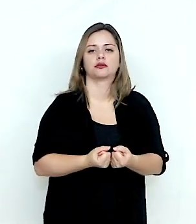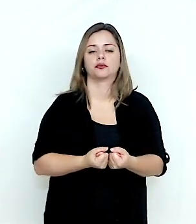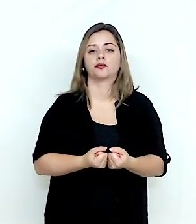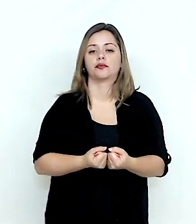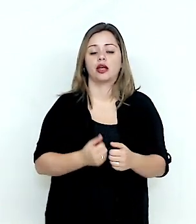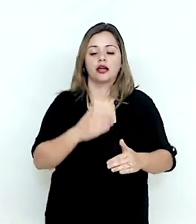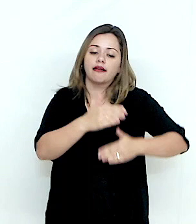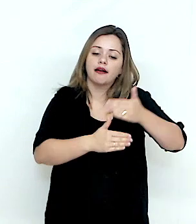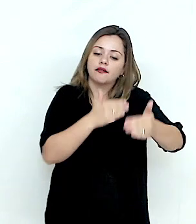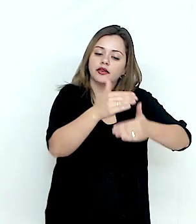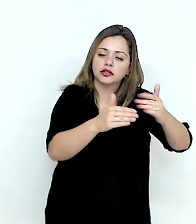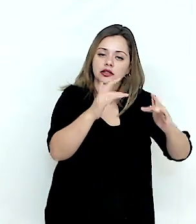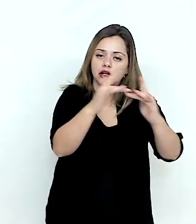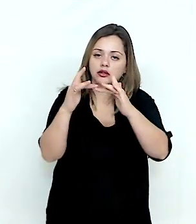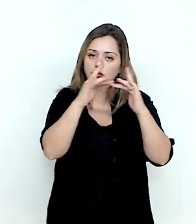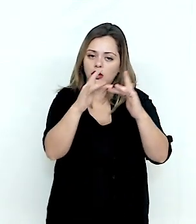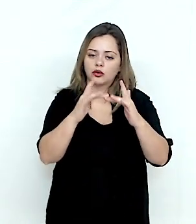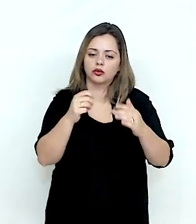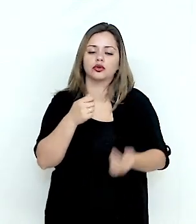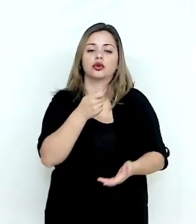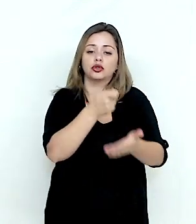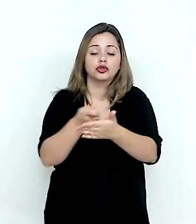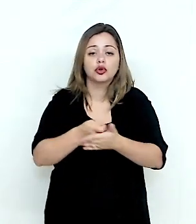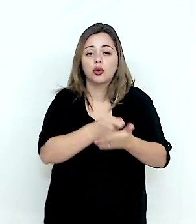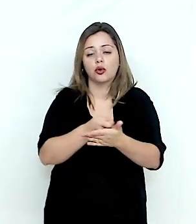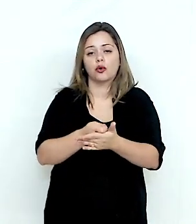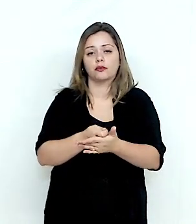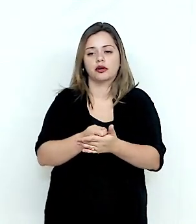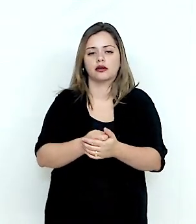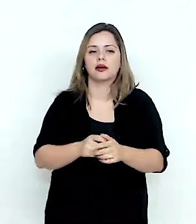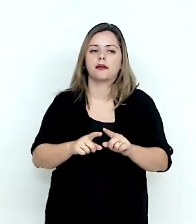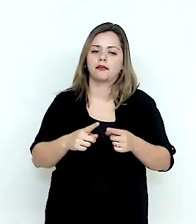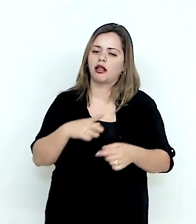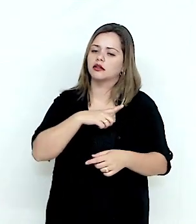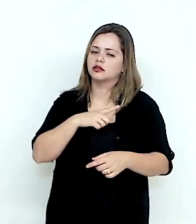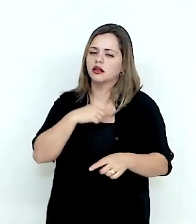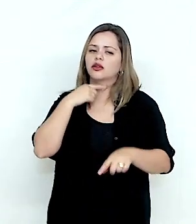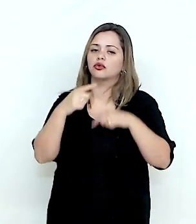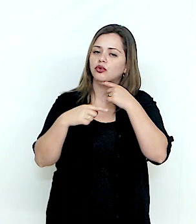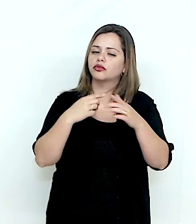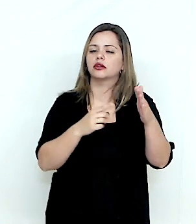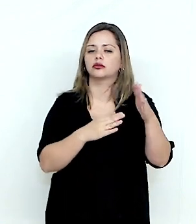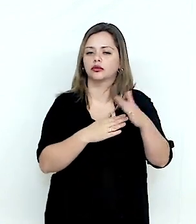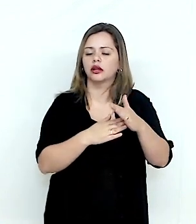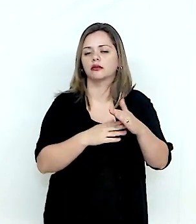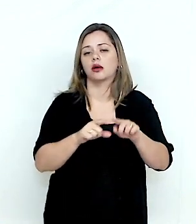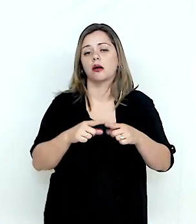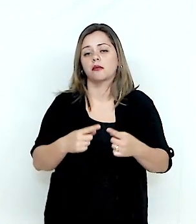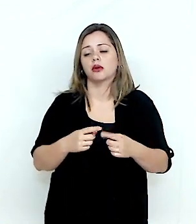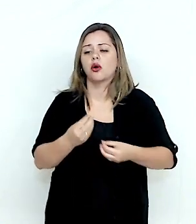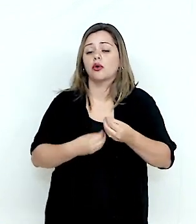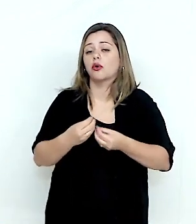em avançar no acordo de compras, embora eles tenham dúvidas sobre o timing, né? Como o Brasil